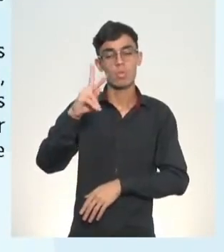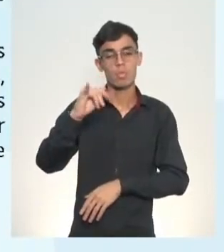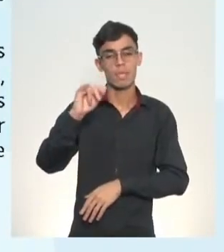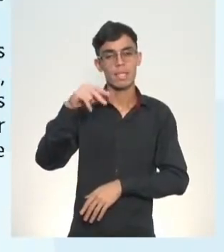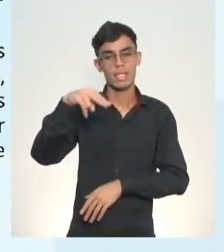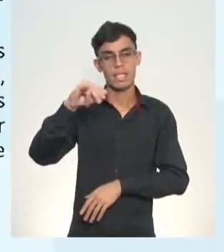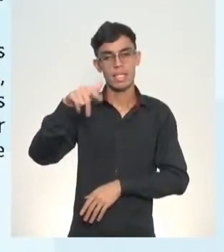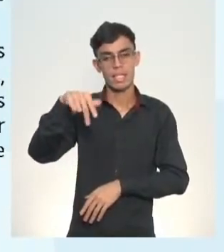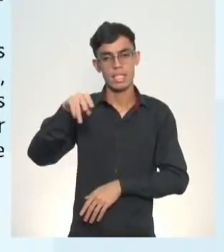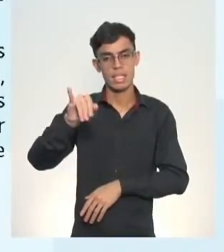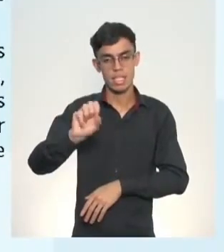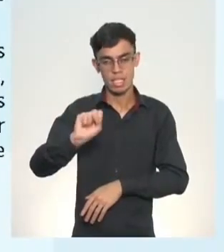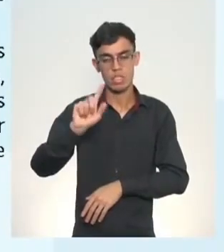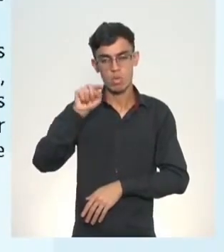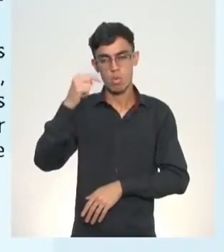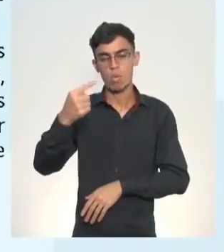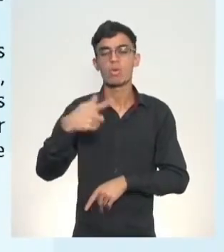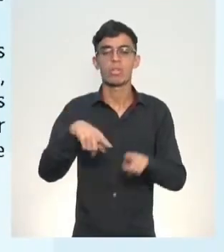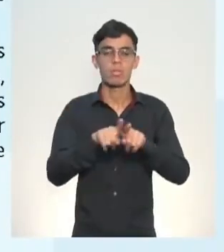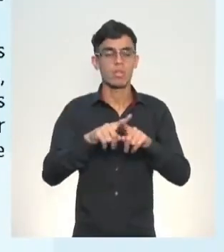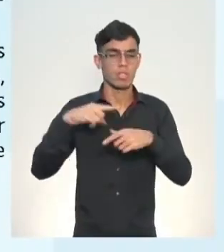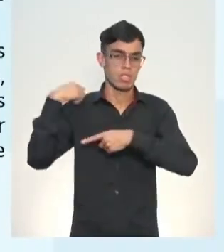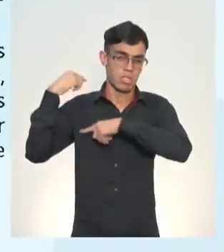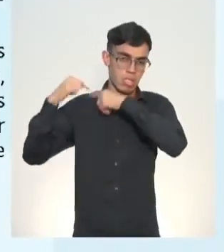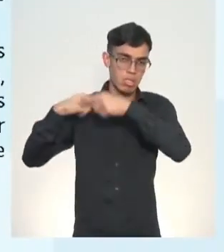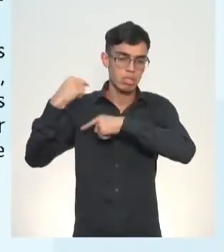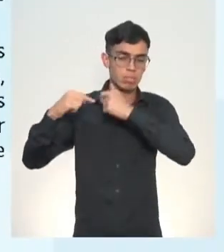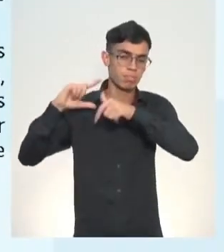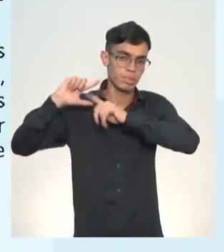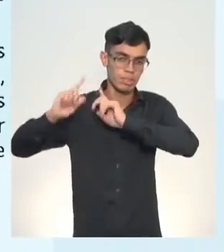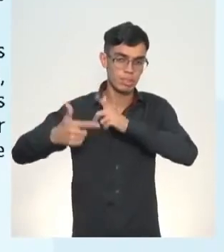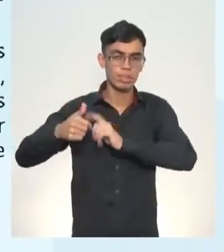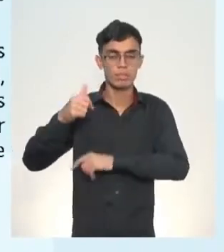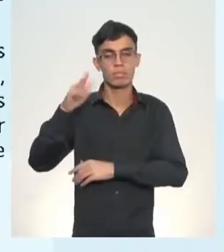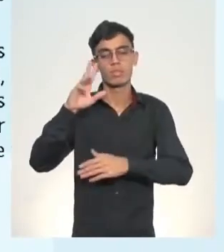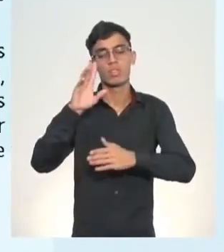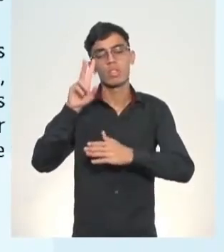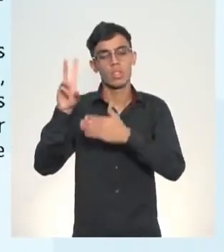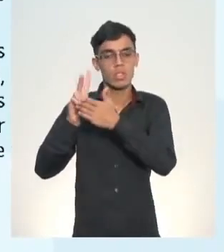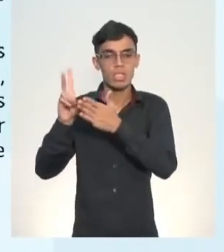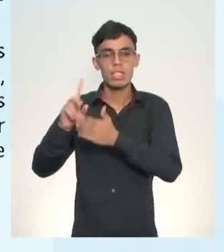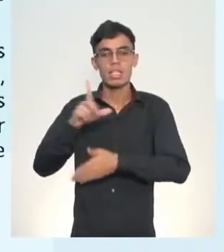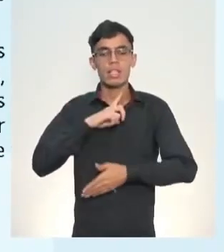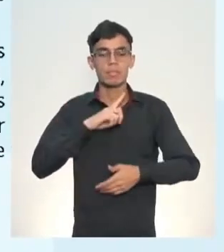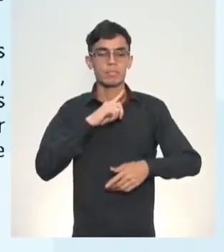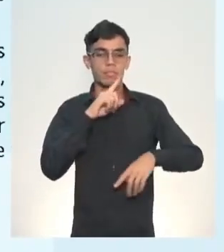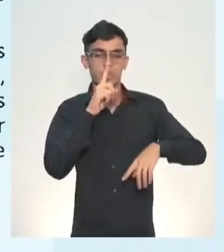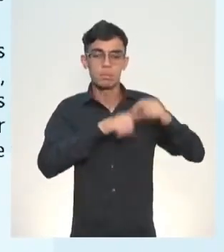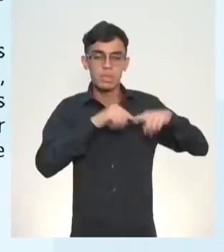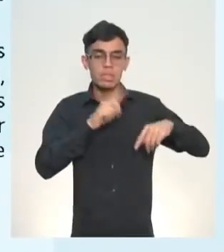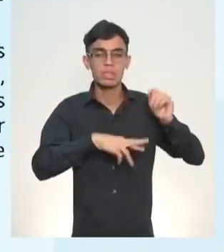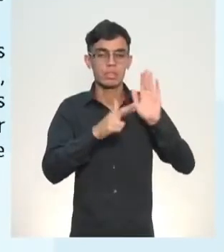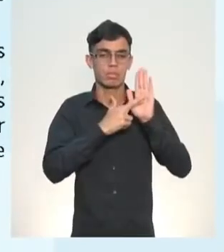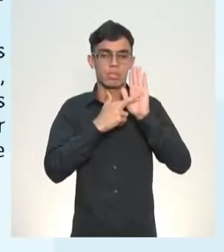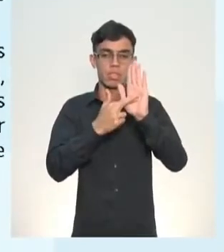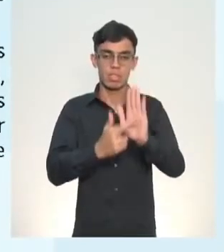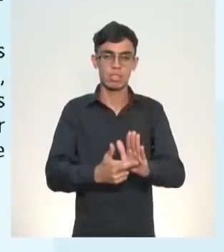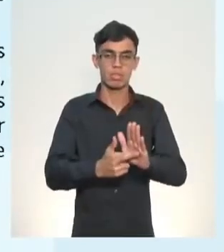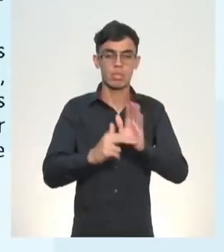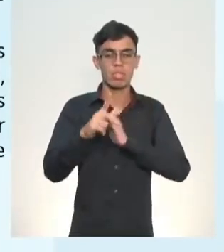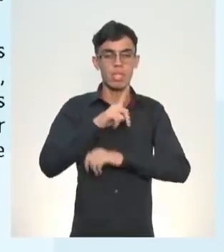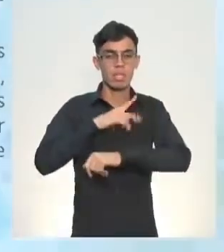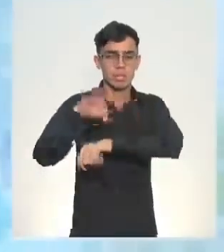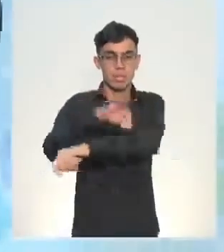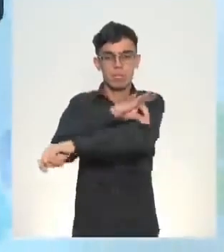tapuias. E nessa ancestralidade indígena, gente, a gente vê elementos, né, muito representativos na arquitetura,